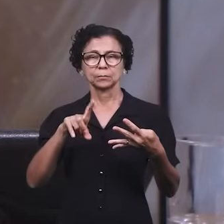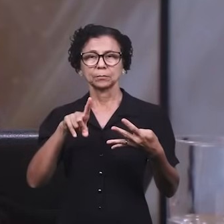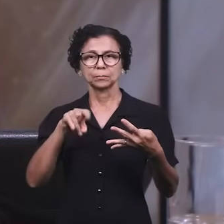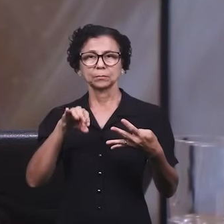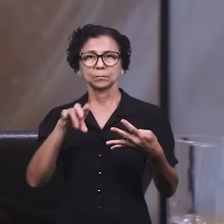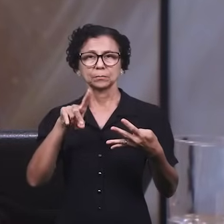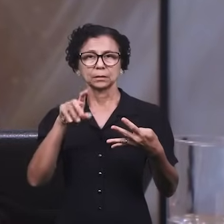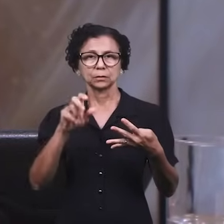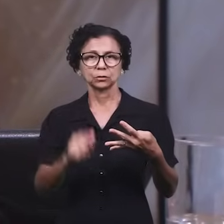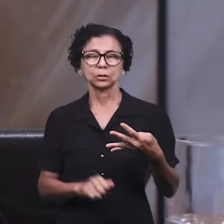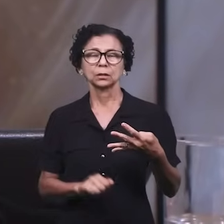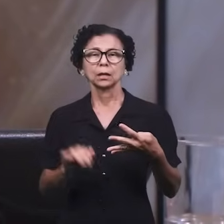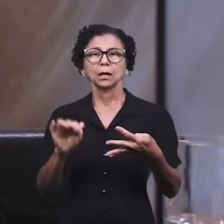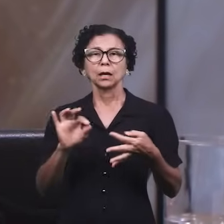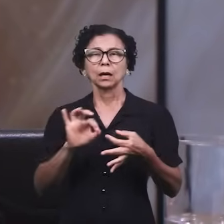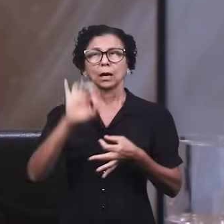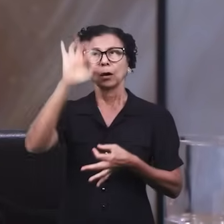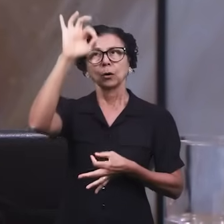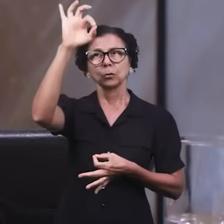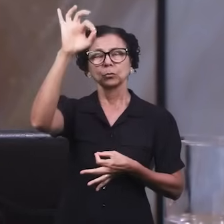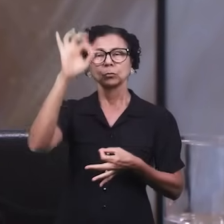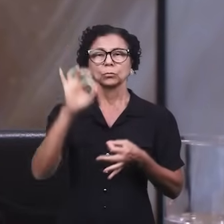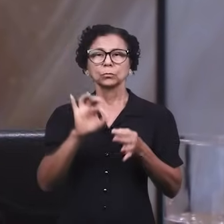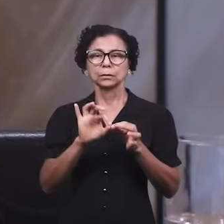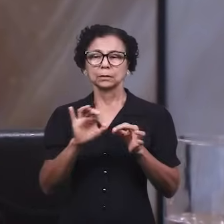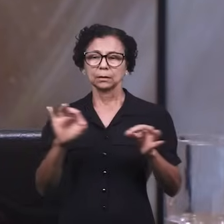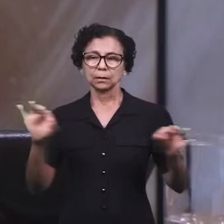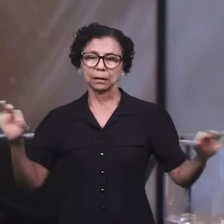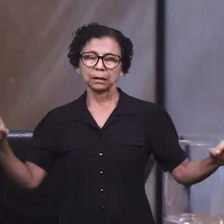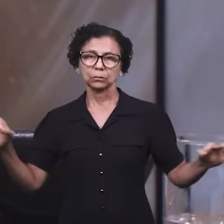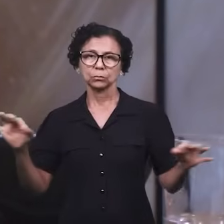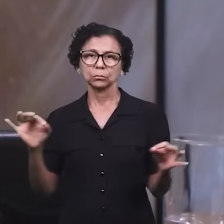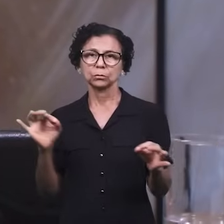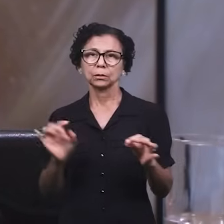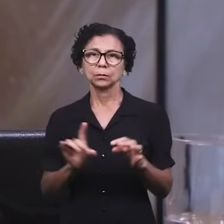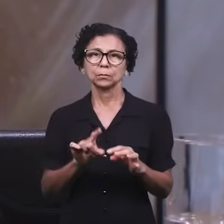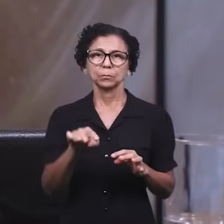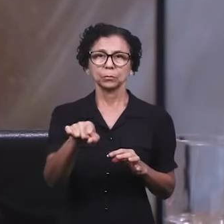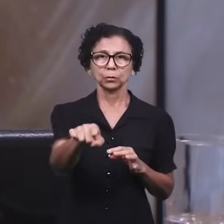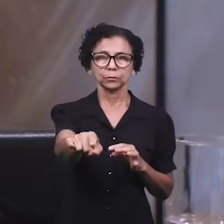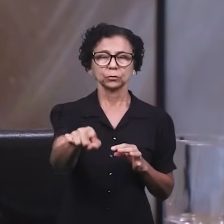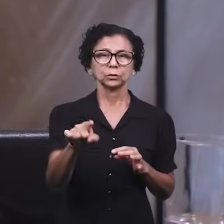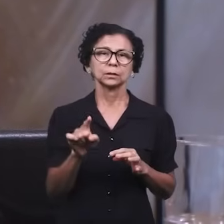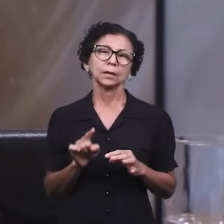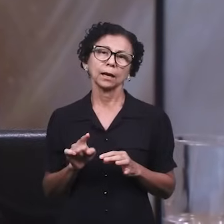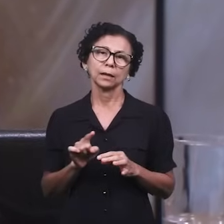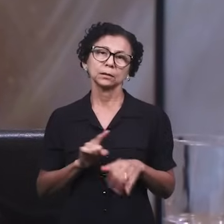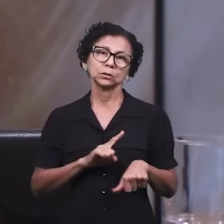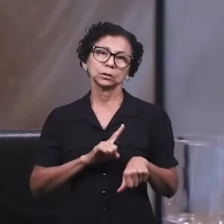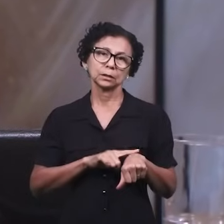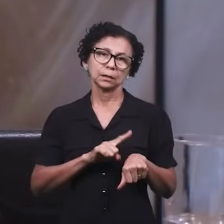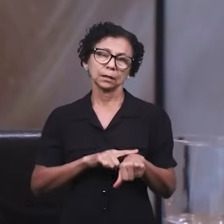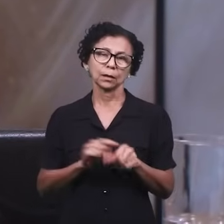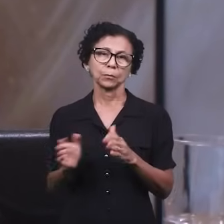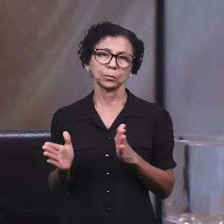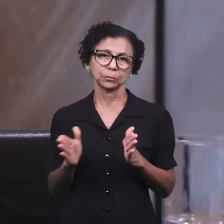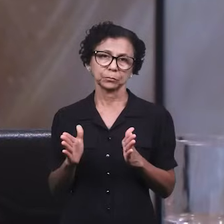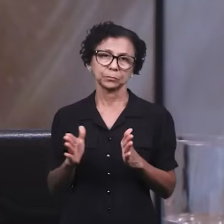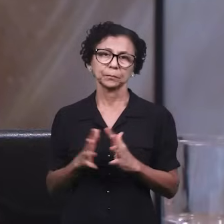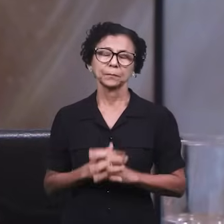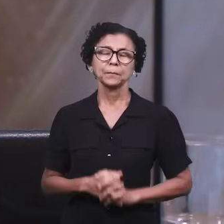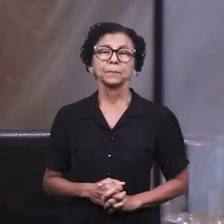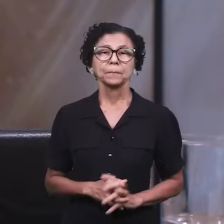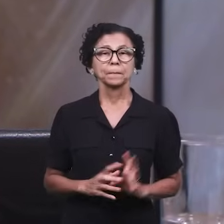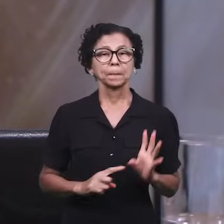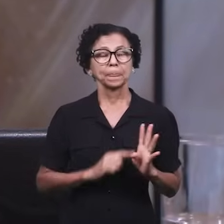que são a altura, a largura, a profundidade e o tempo. E, naturalmente,